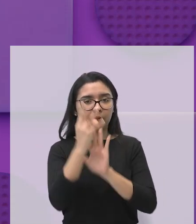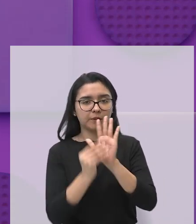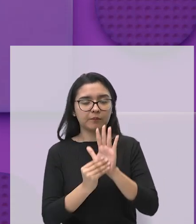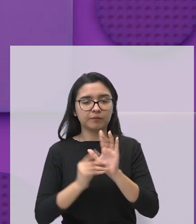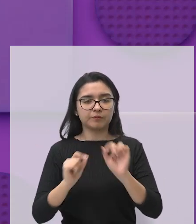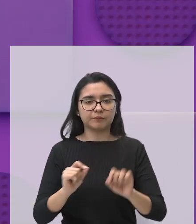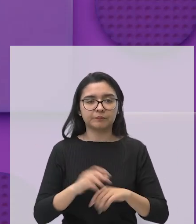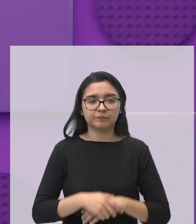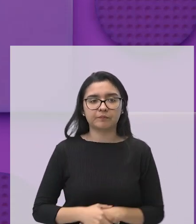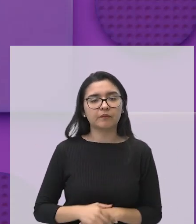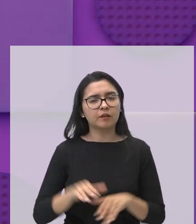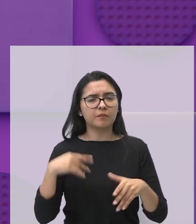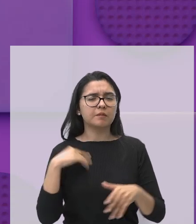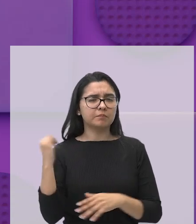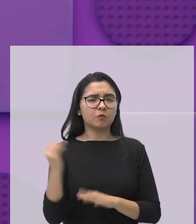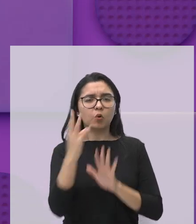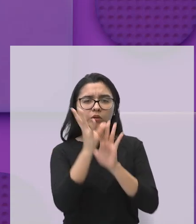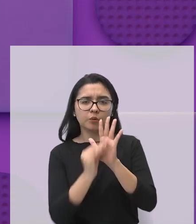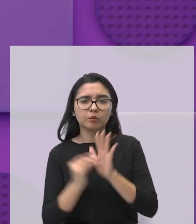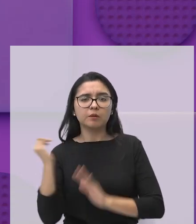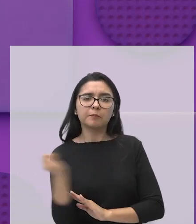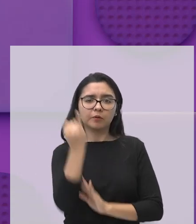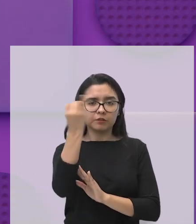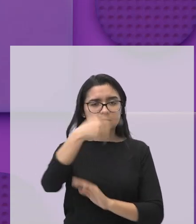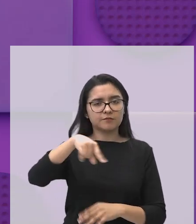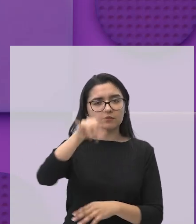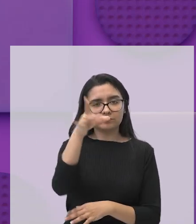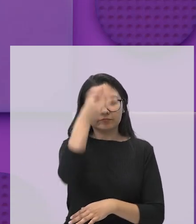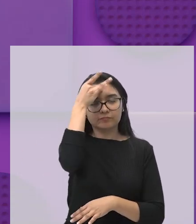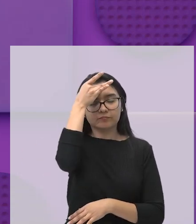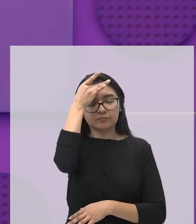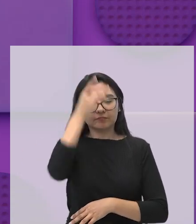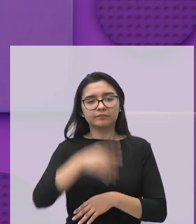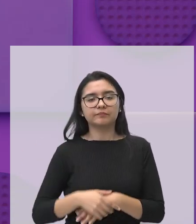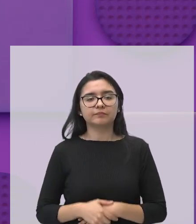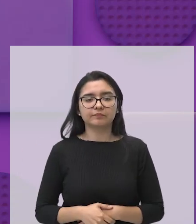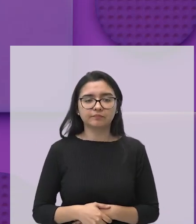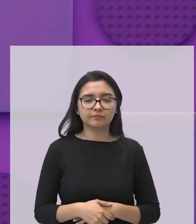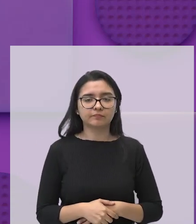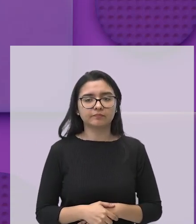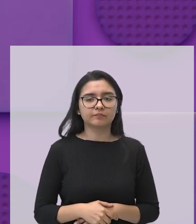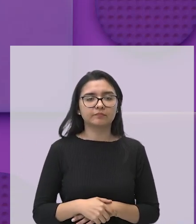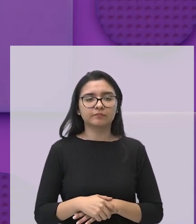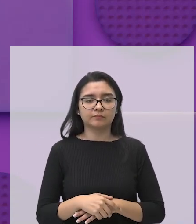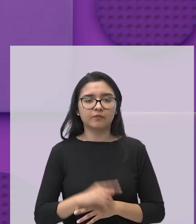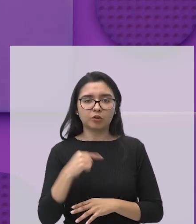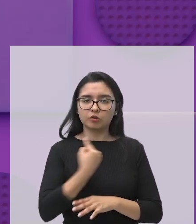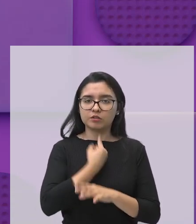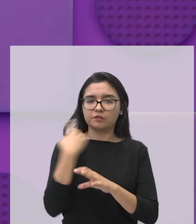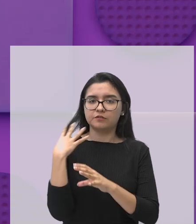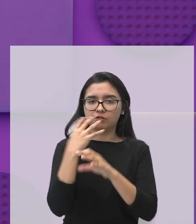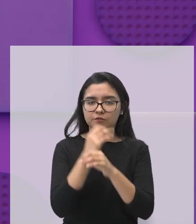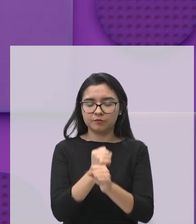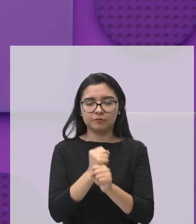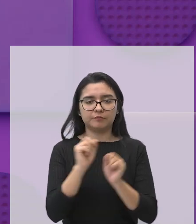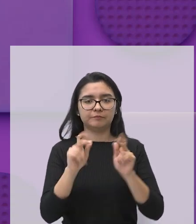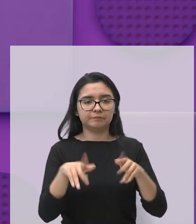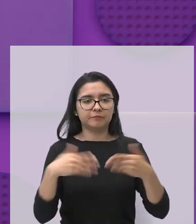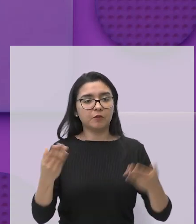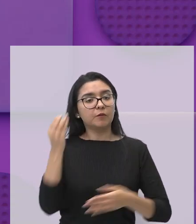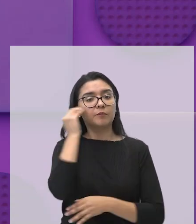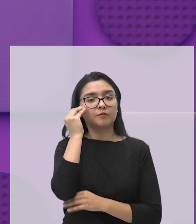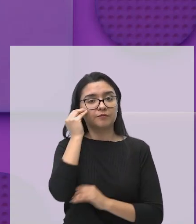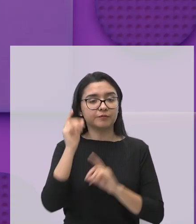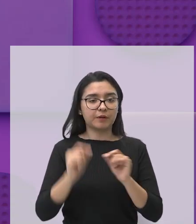professor julga ser mais importante, né, para que possamos, então, revisar. Tá legal? Então, alunos, vamos